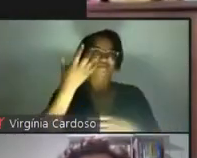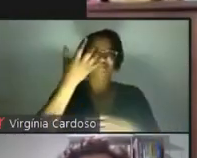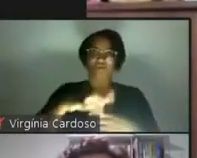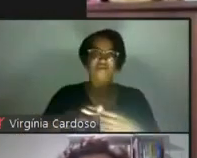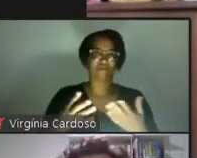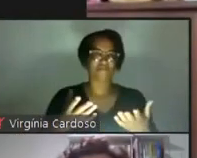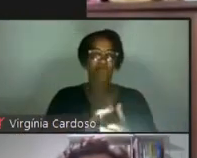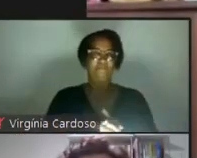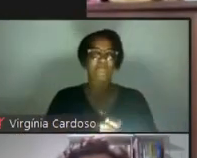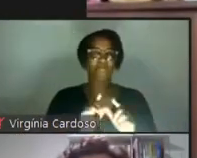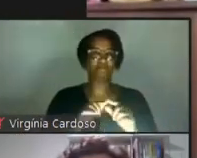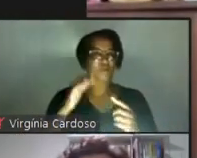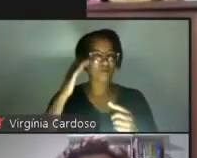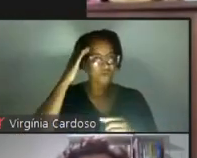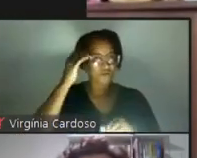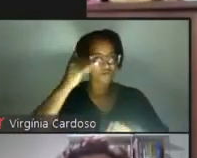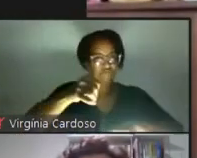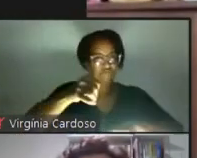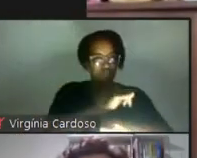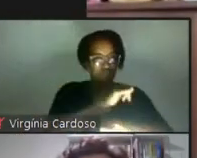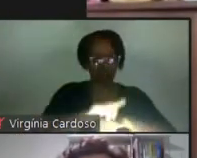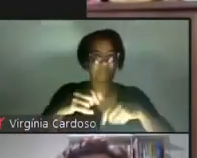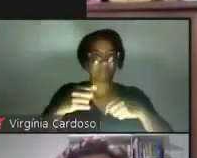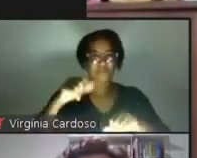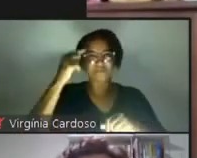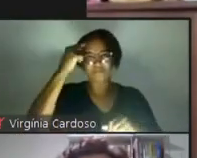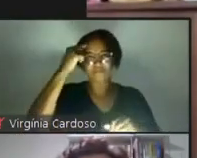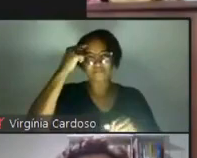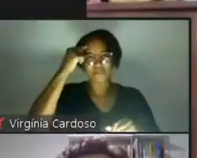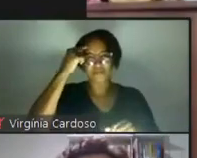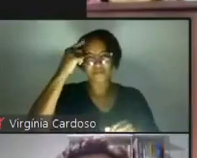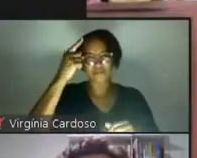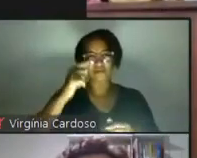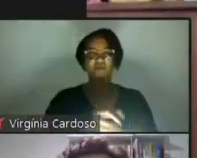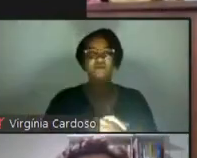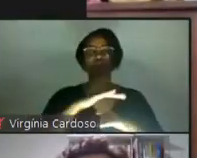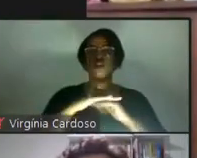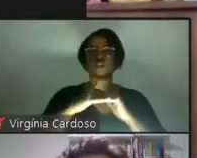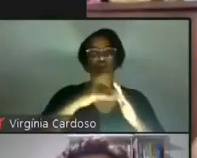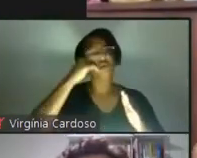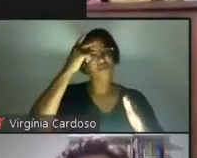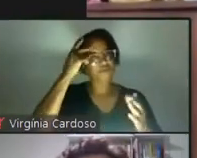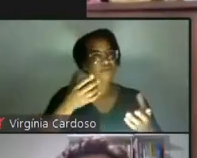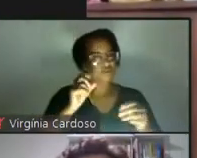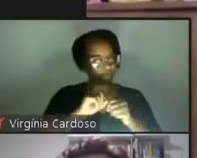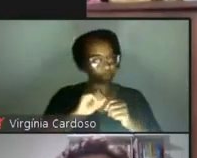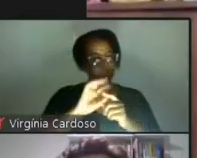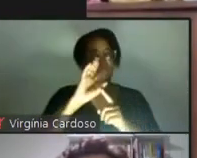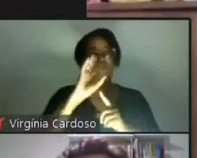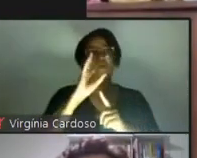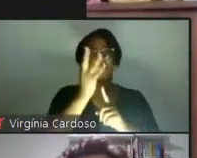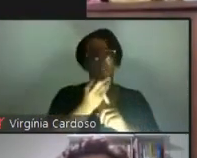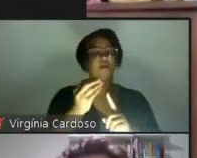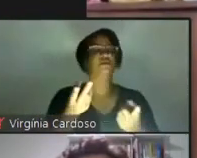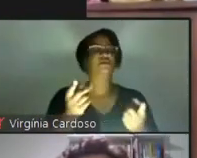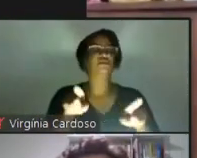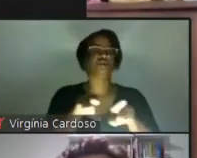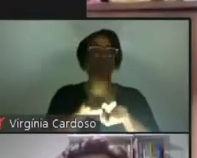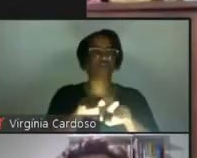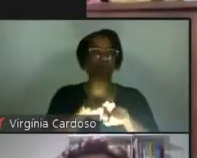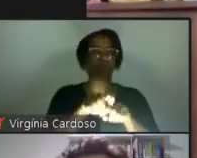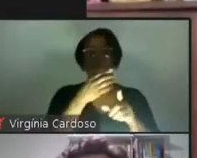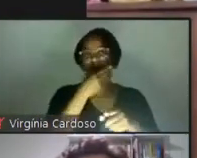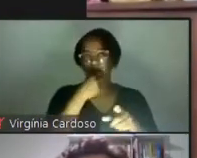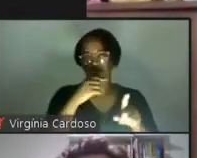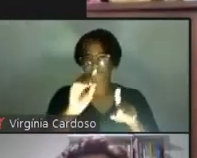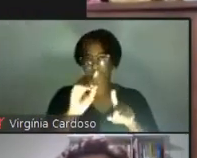que todas as estratégias que devem ser pensadas pelos produtores e pelos realizadores e pelos artistas também, é estratégias como